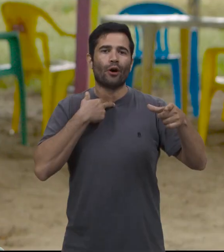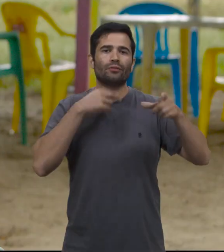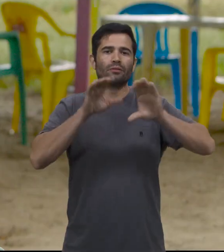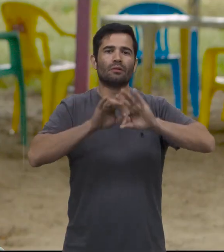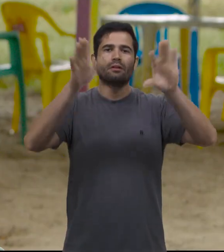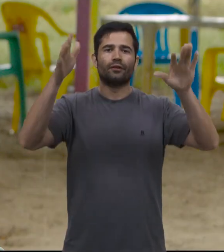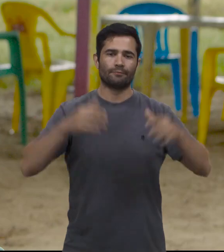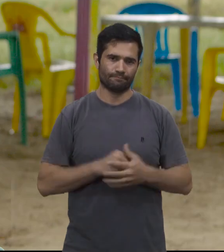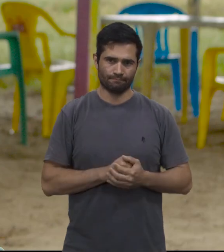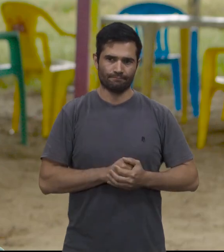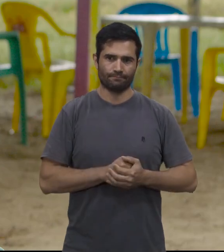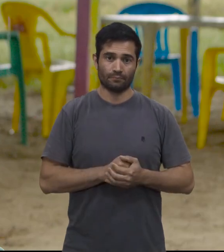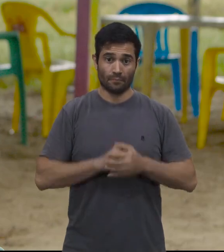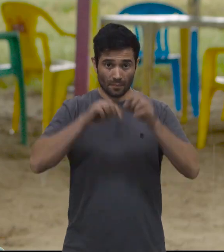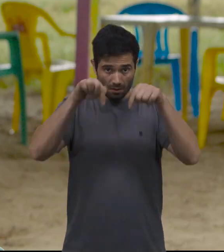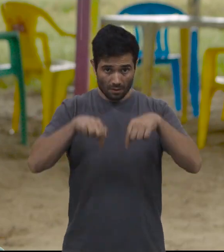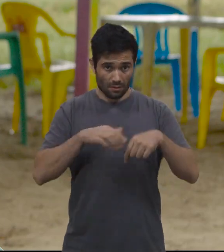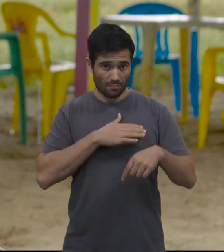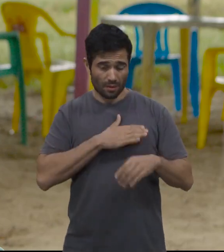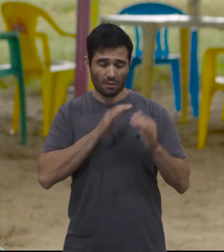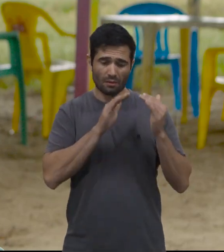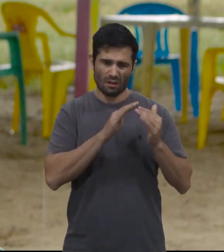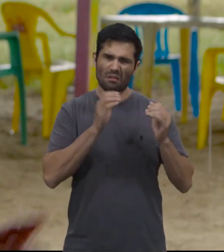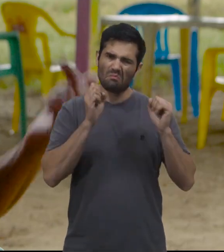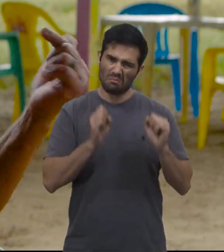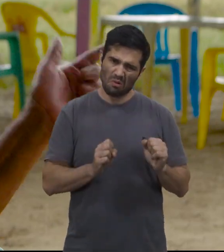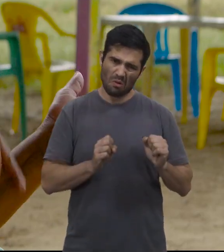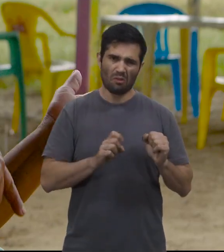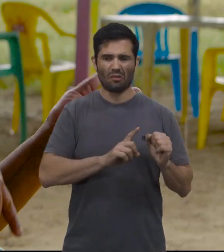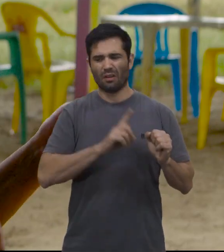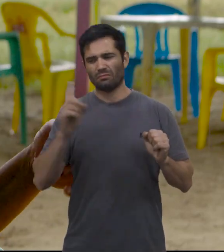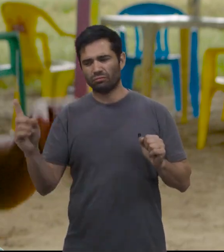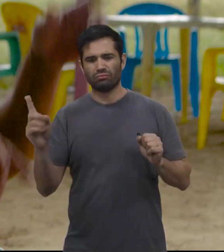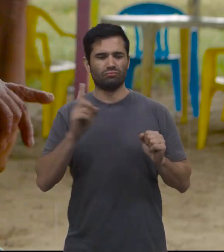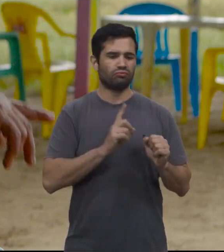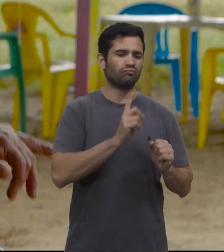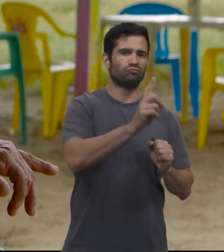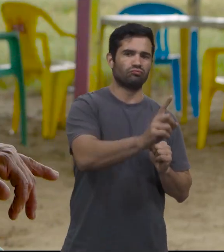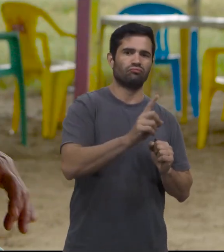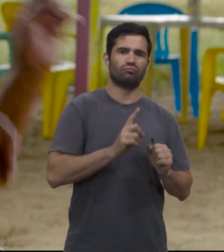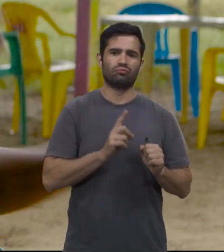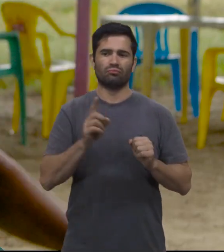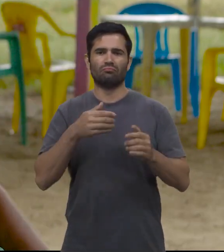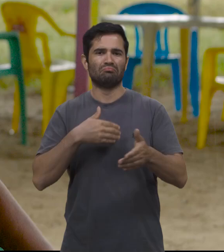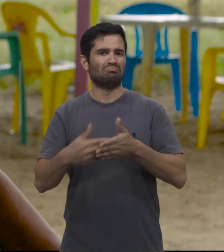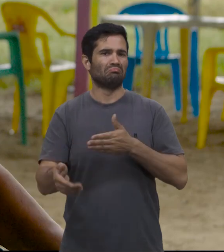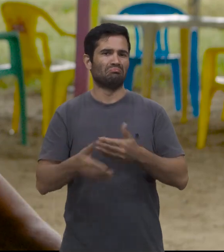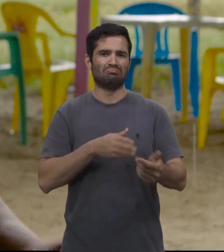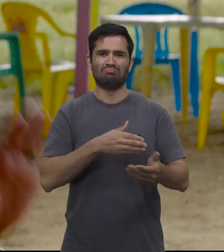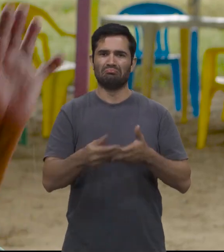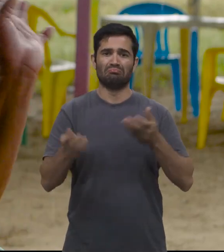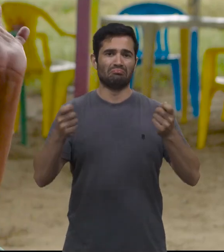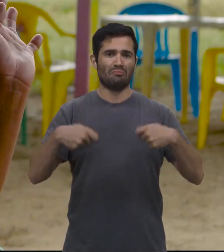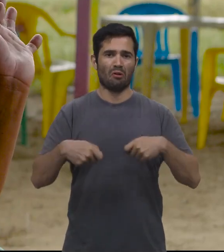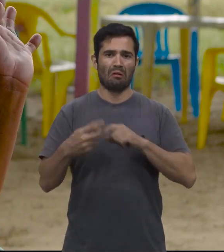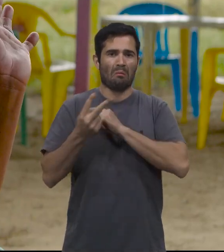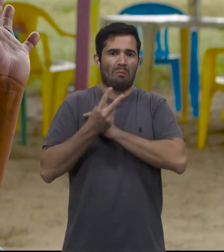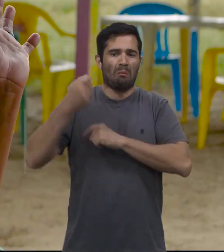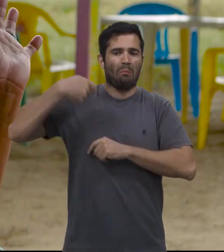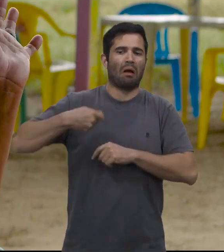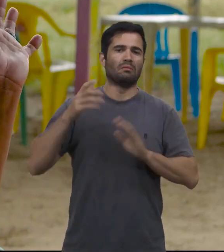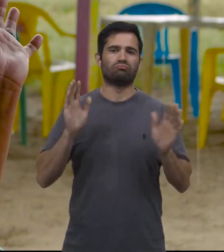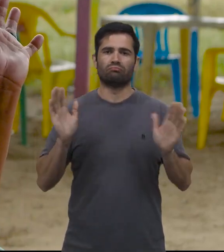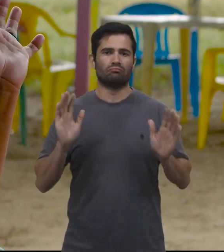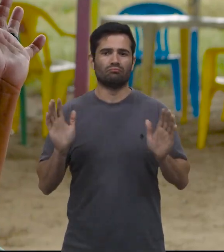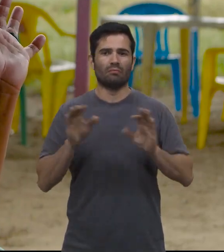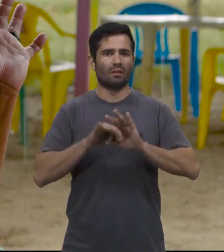pode mais se sentir à vontade. E aqui na minha casa, eu posso vir para cá, posso ir para ali, posso ir para colar. Não tem